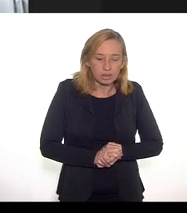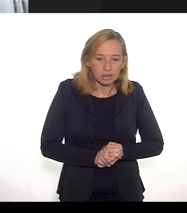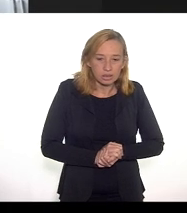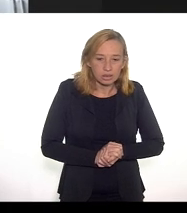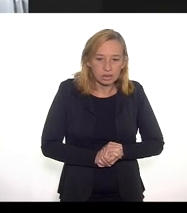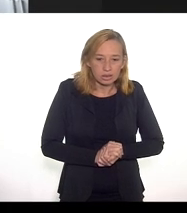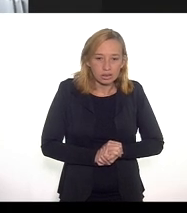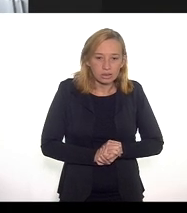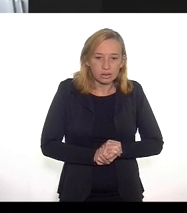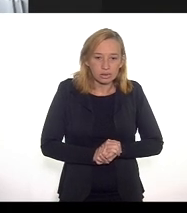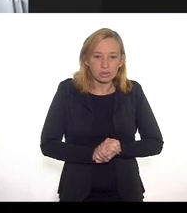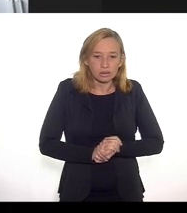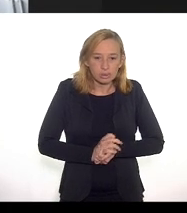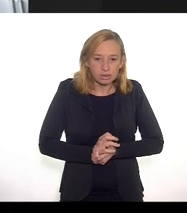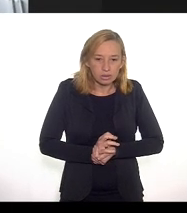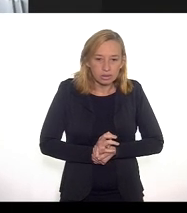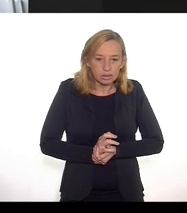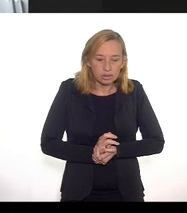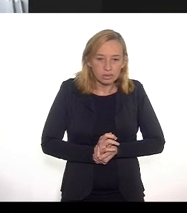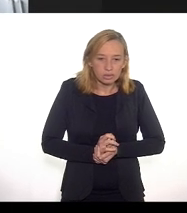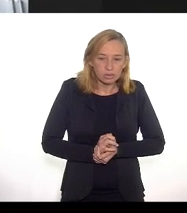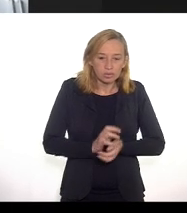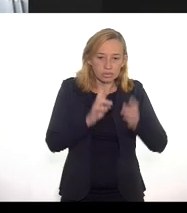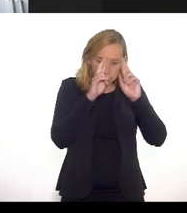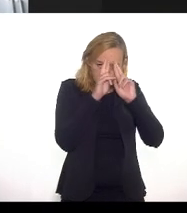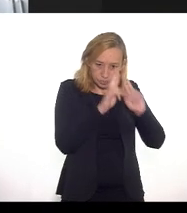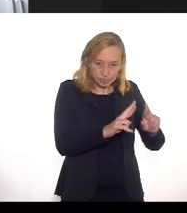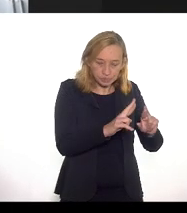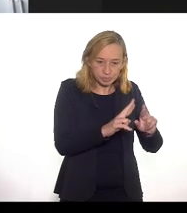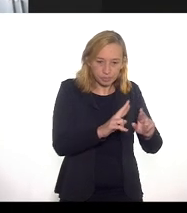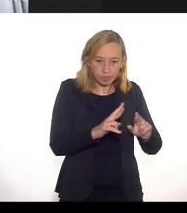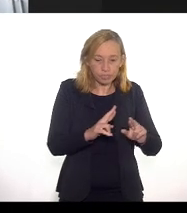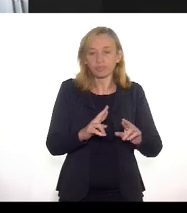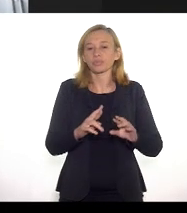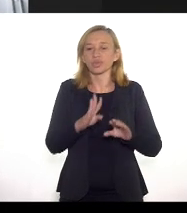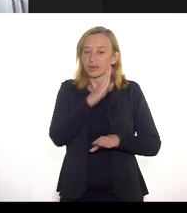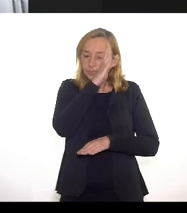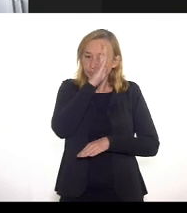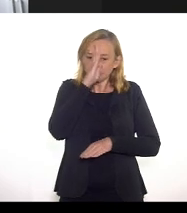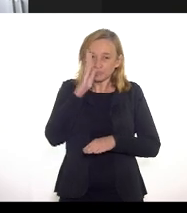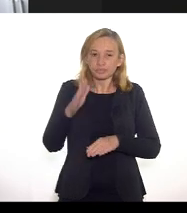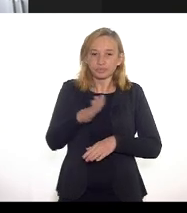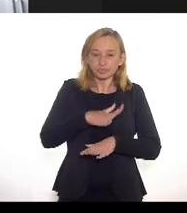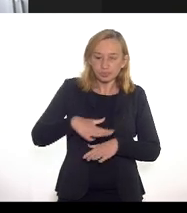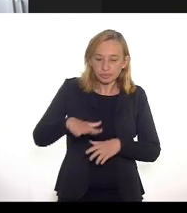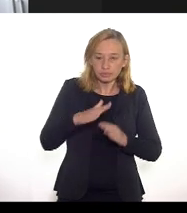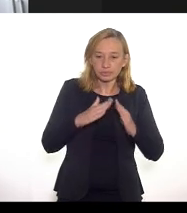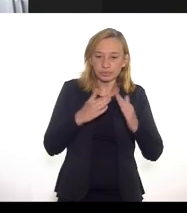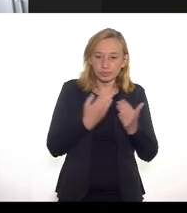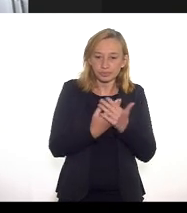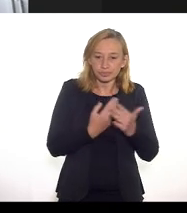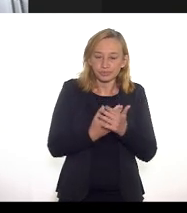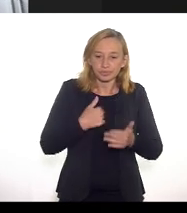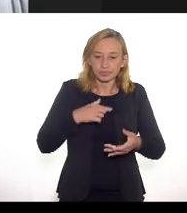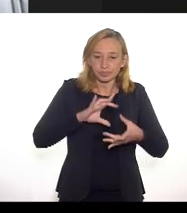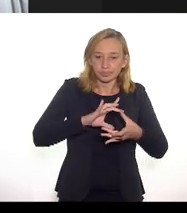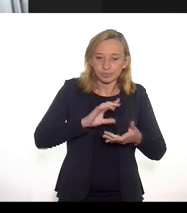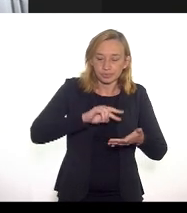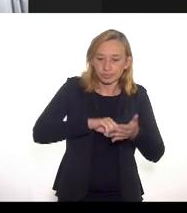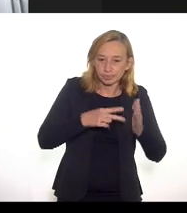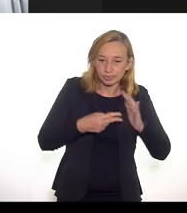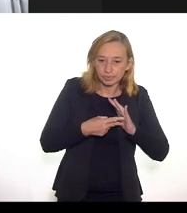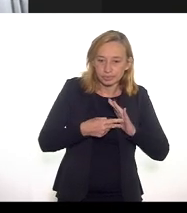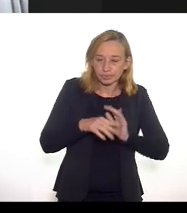Gustavo associou a isso um respeito à autonomia acadêmica das unidades. Ou seja, eu interpreto que a autonomia acadêmica das unidades